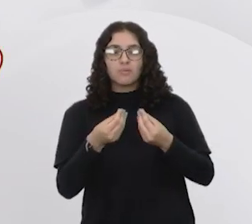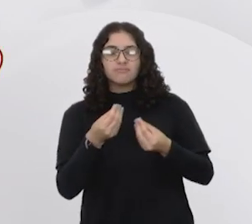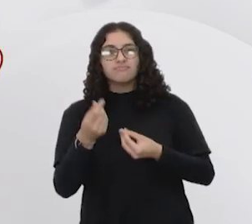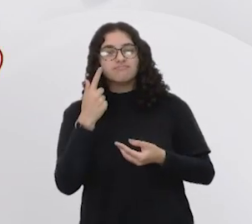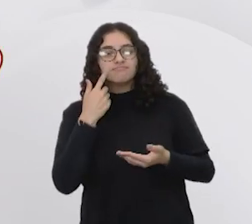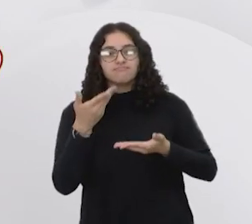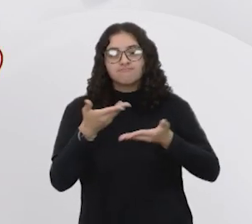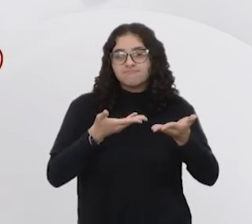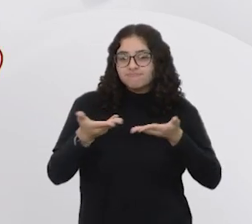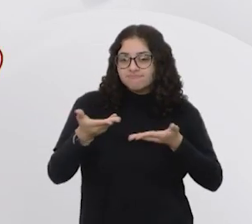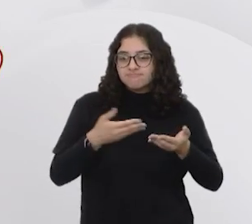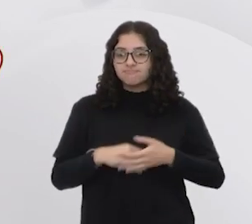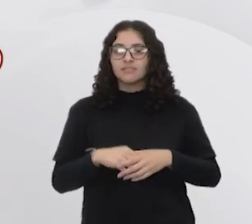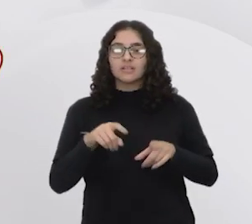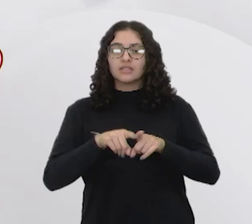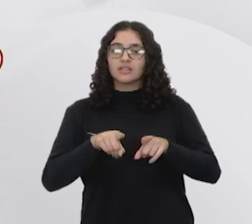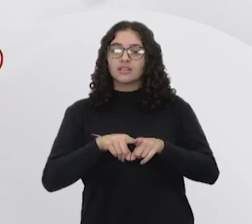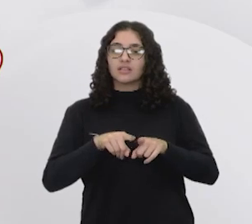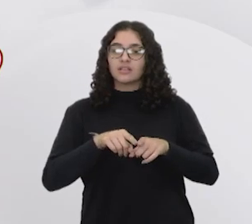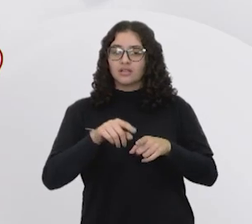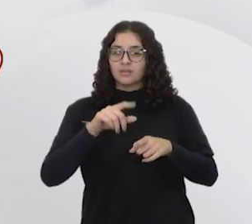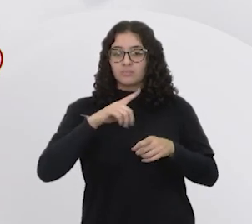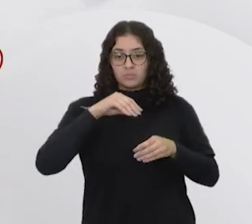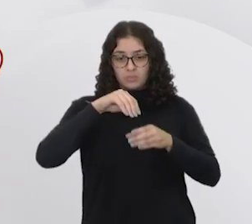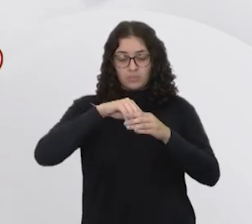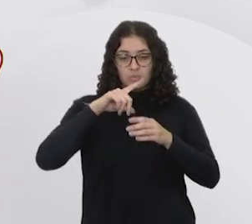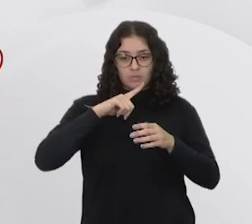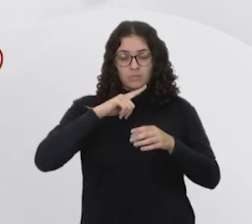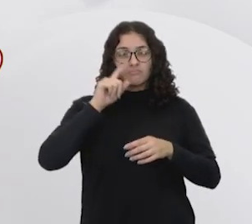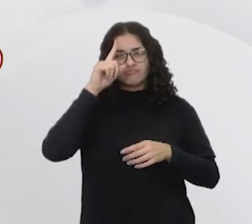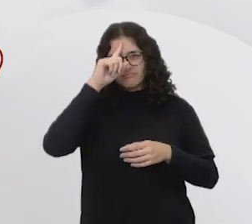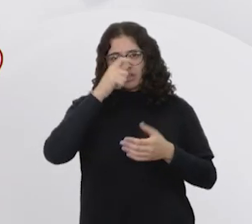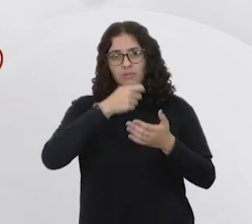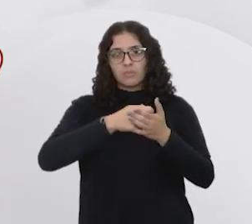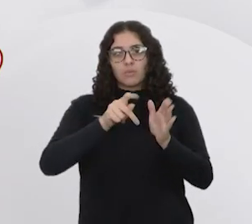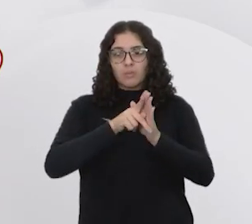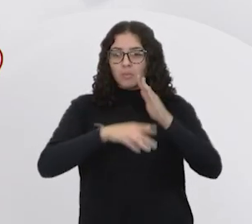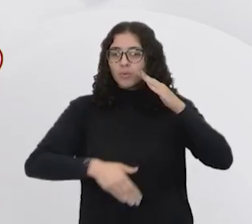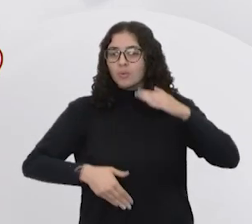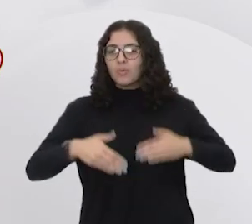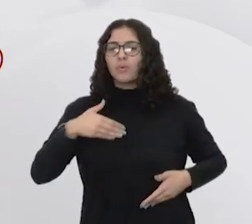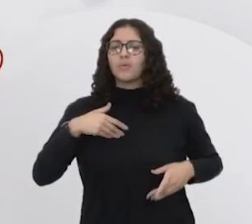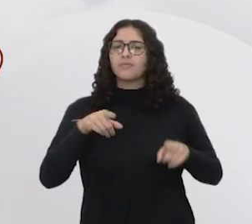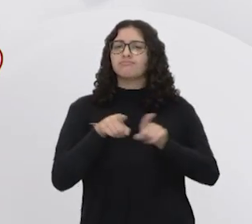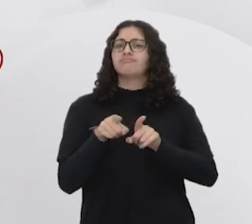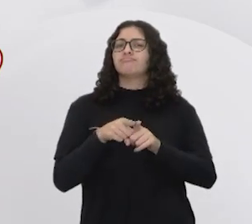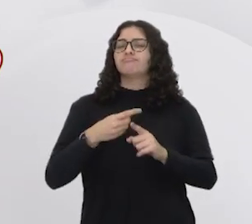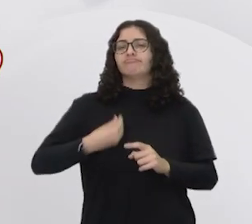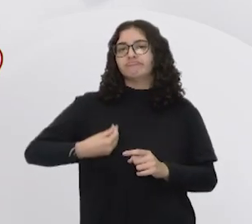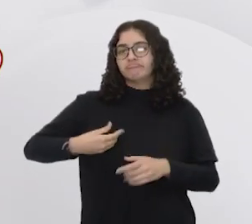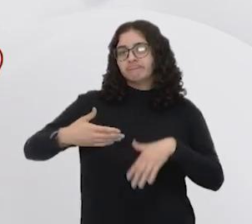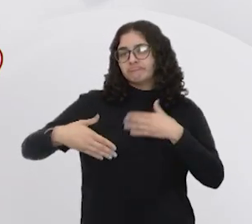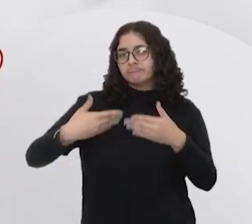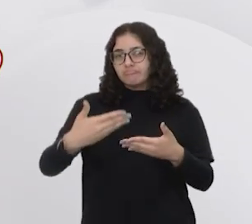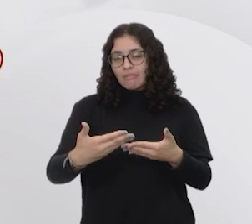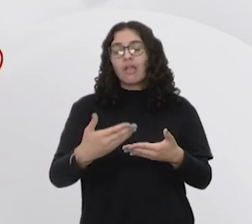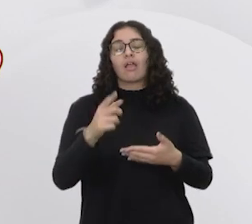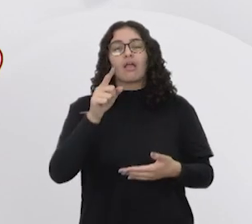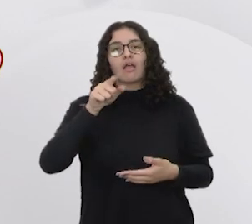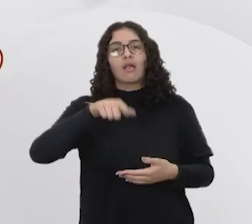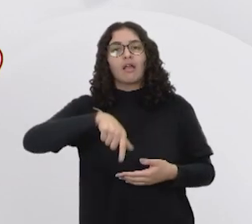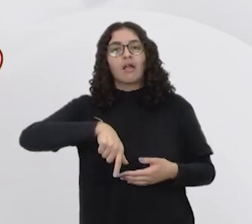negociação de sentidos nas práticas corporais, reconhecendo-as e também vivenciando-as como forma